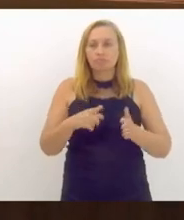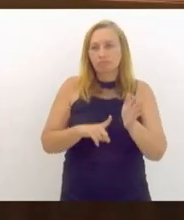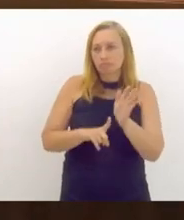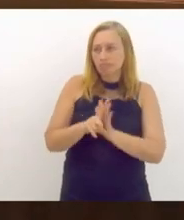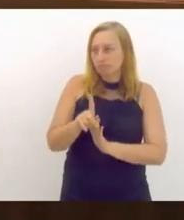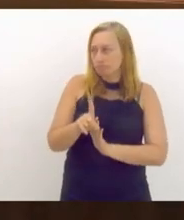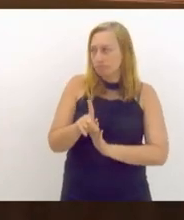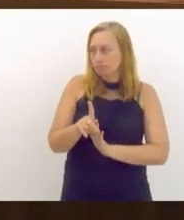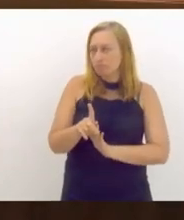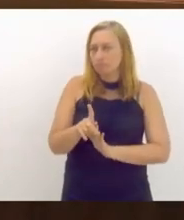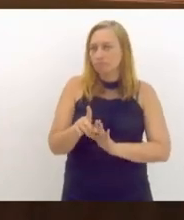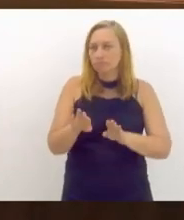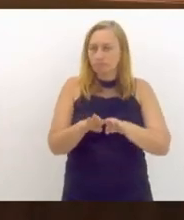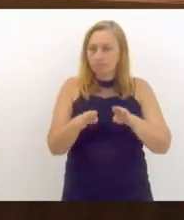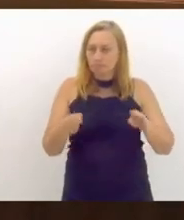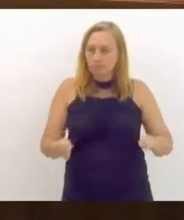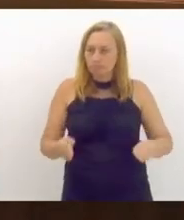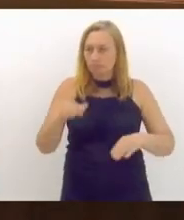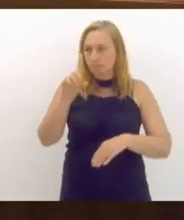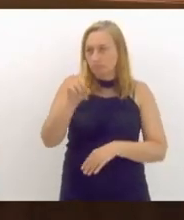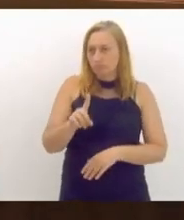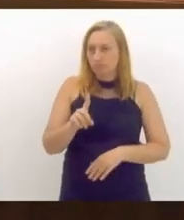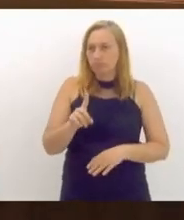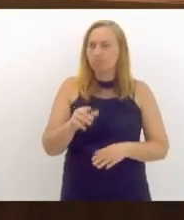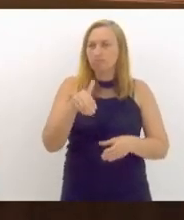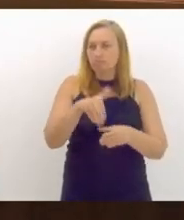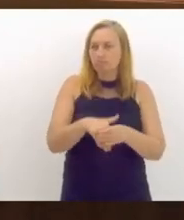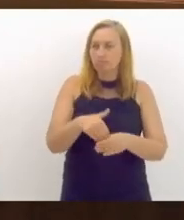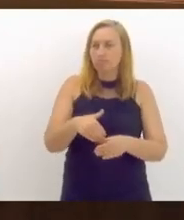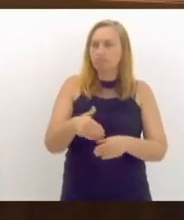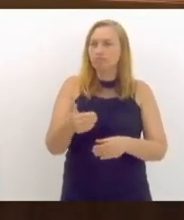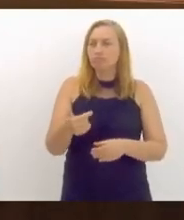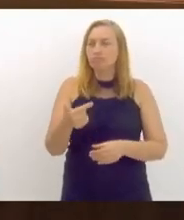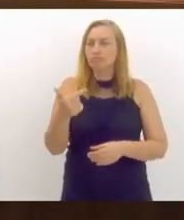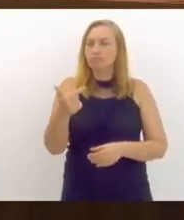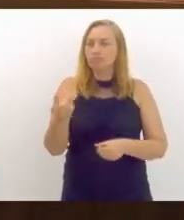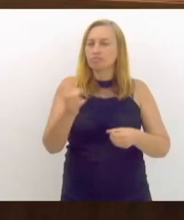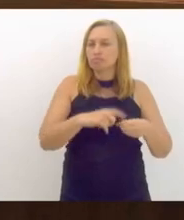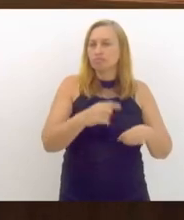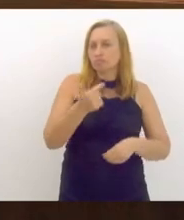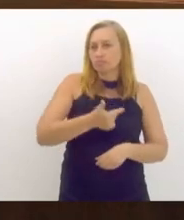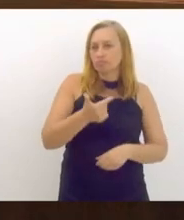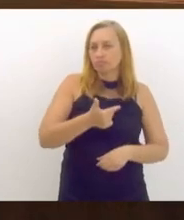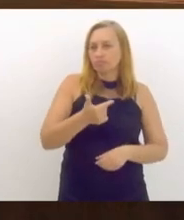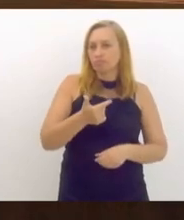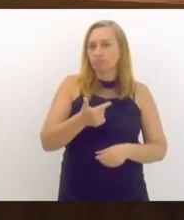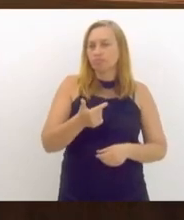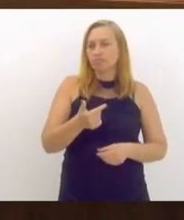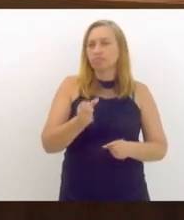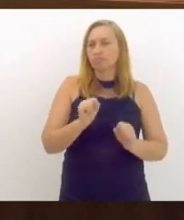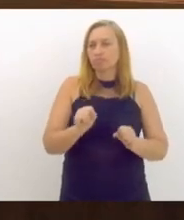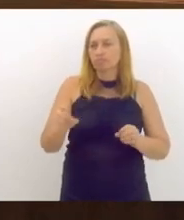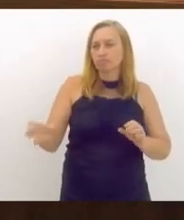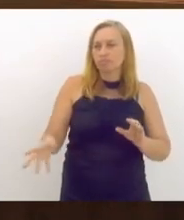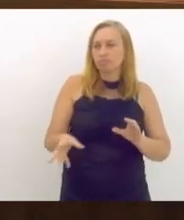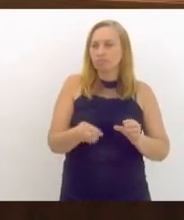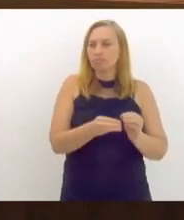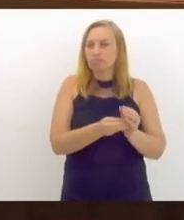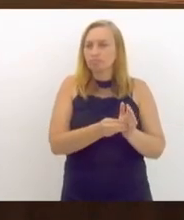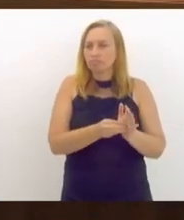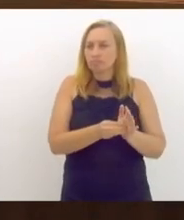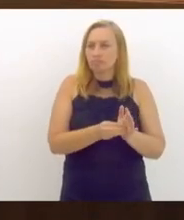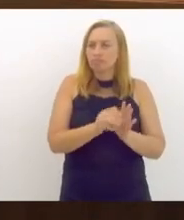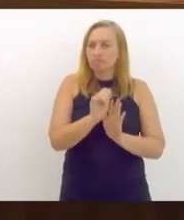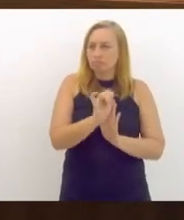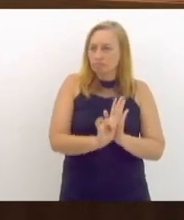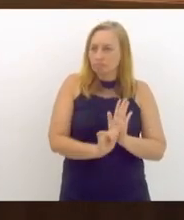aí à nossa mesa, voltando em segunda, o deputado pode emendar dando uma redação